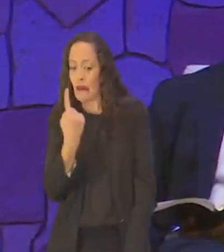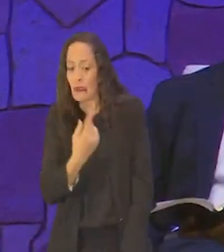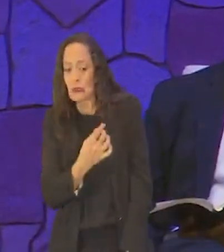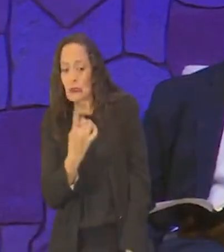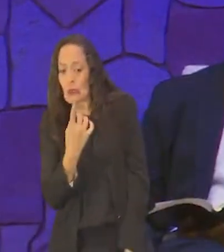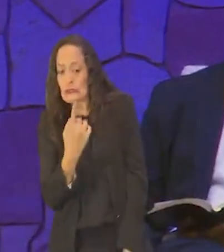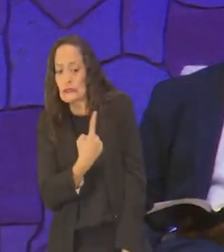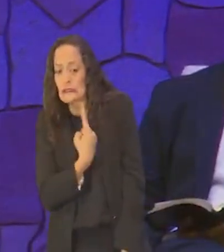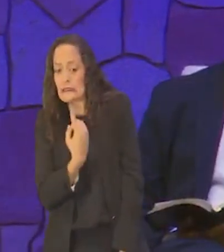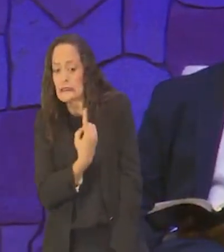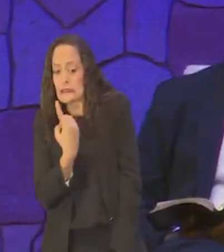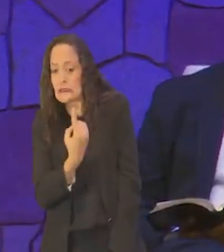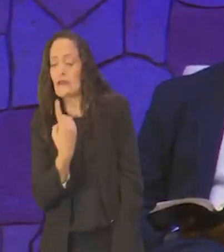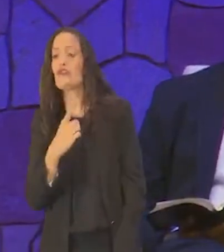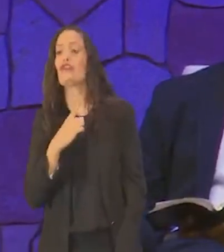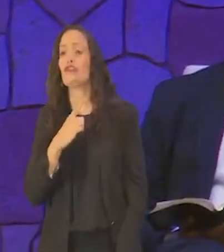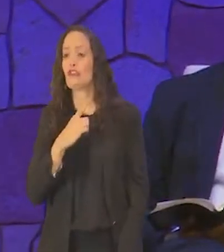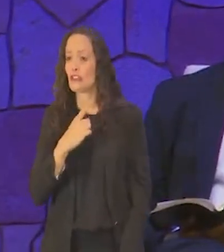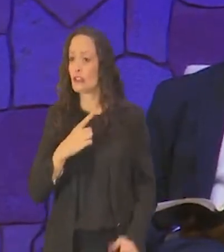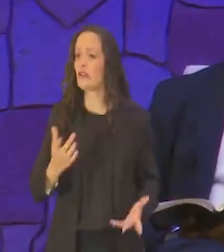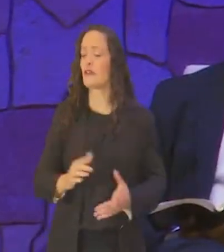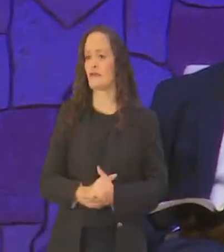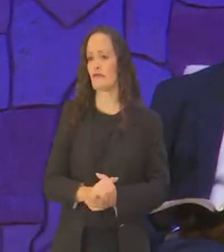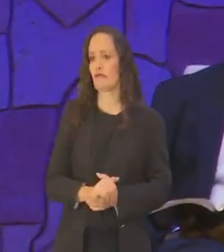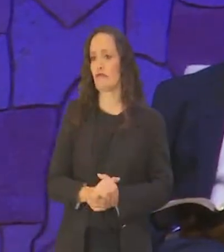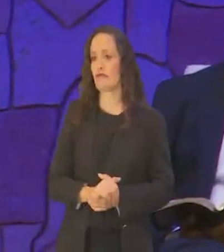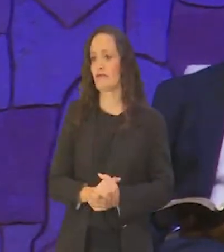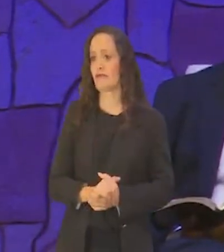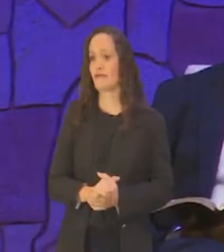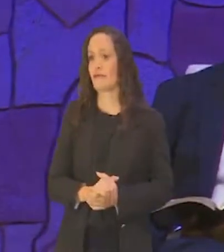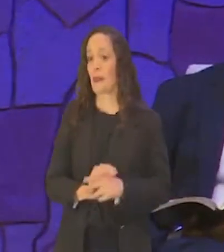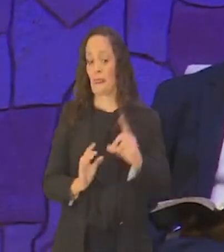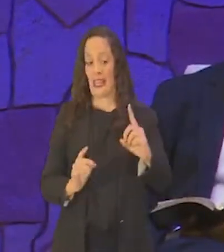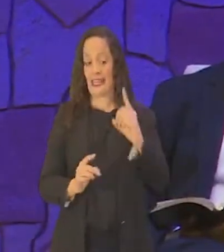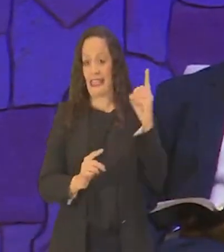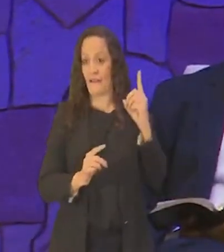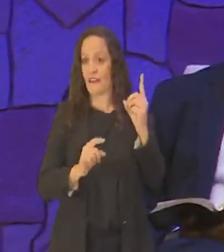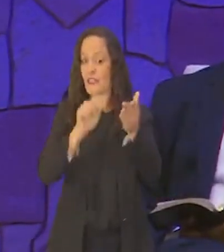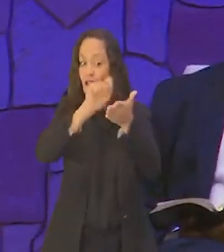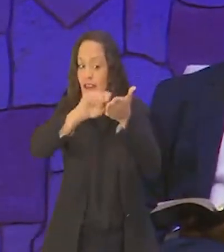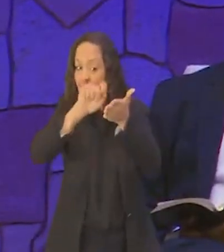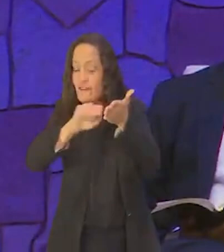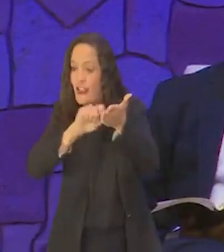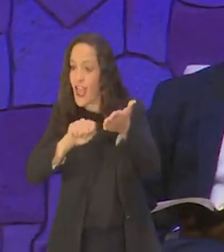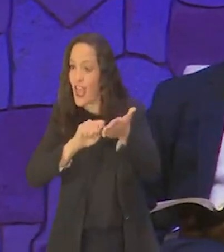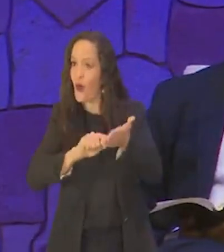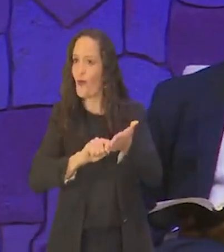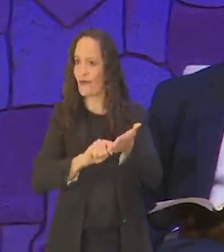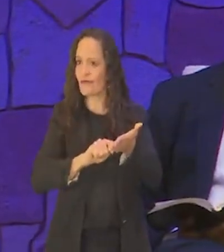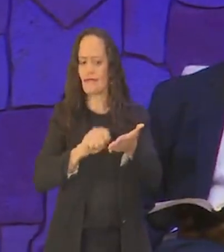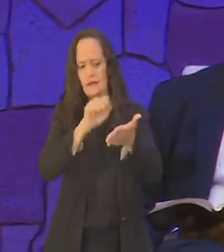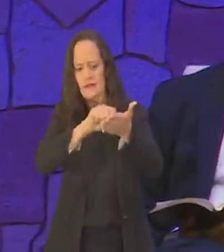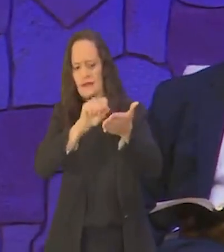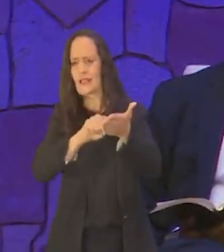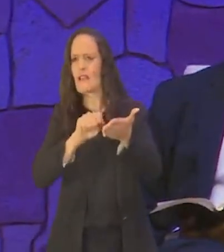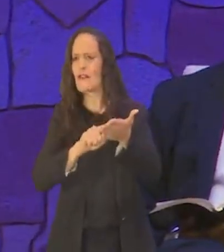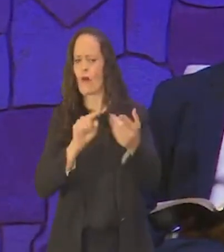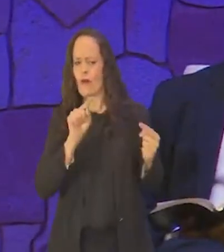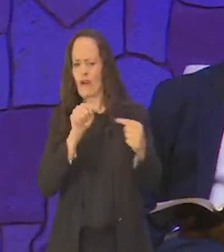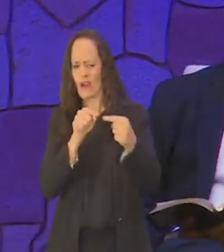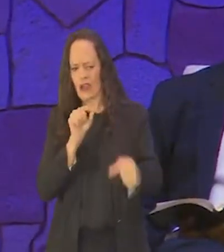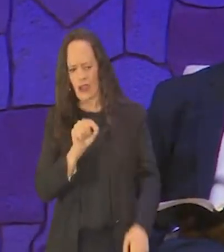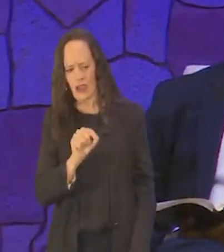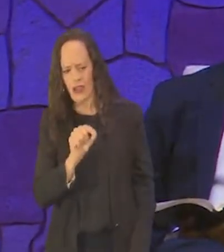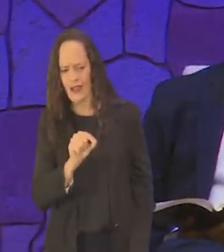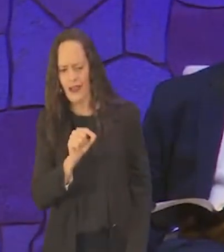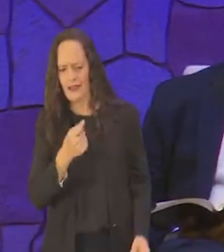de muitos. Este foi Davi que escreve este salmo, e ele nos dá aqui princípios que o